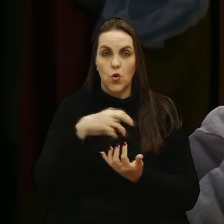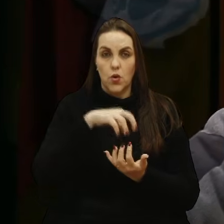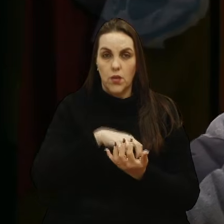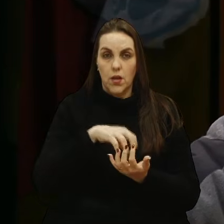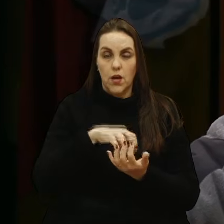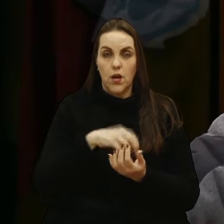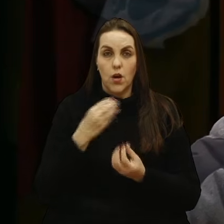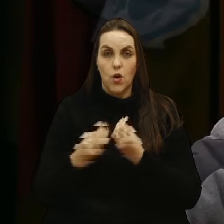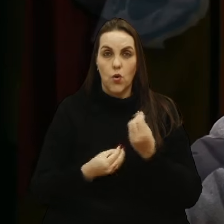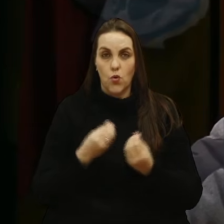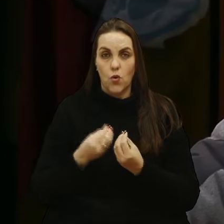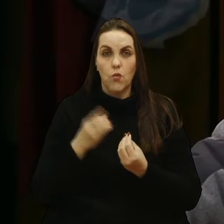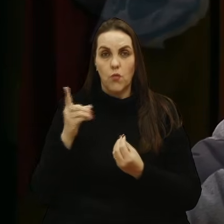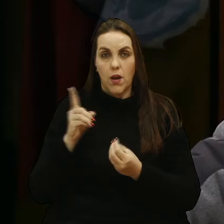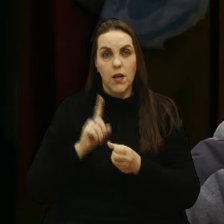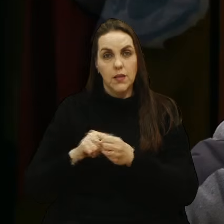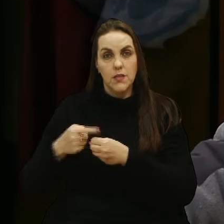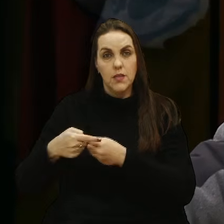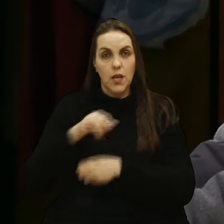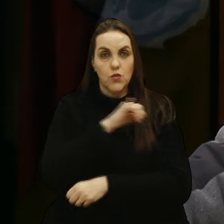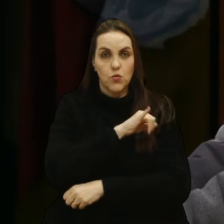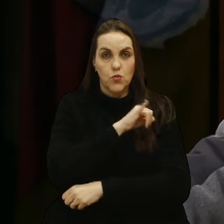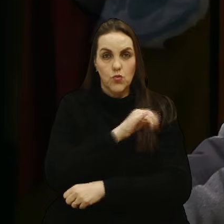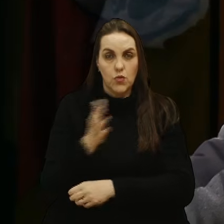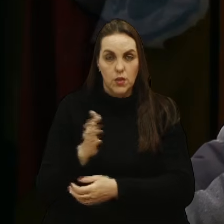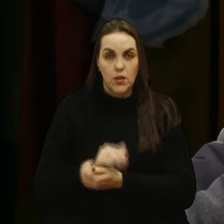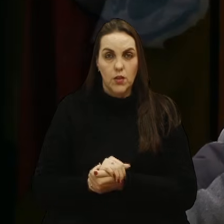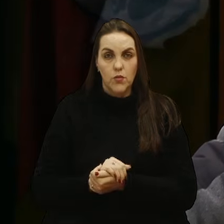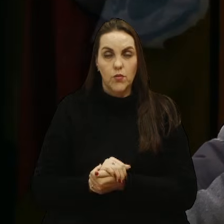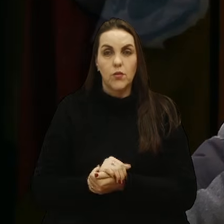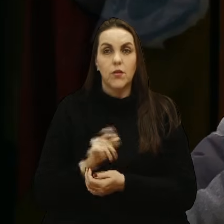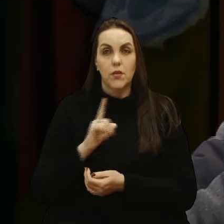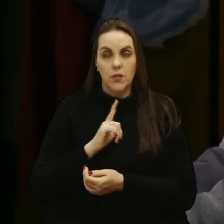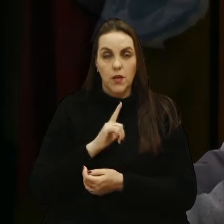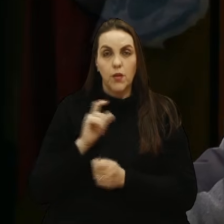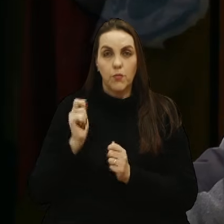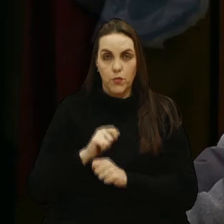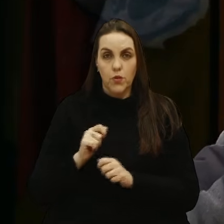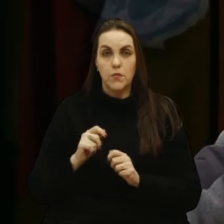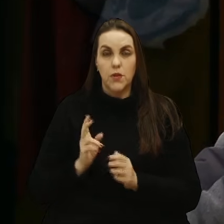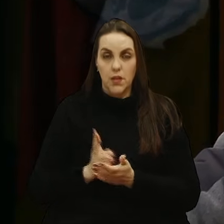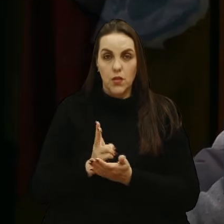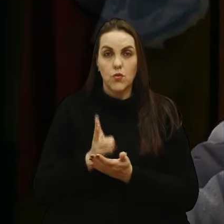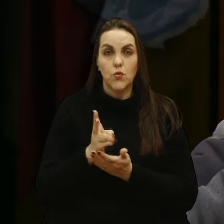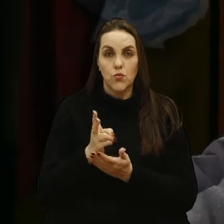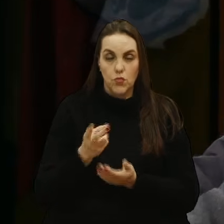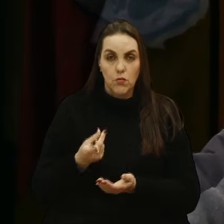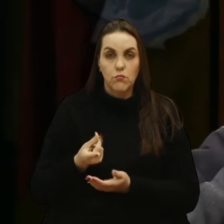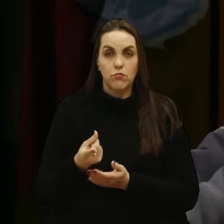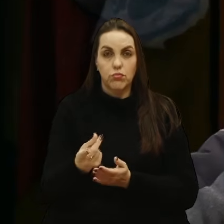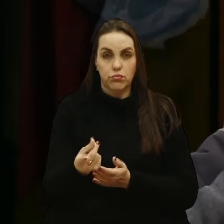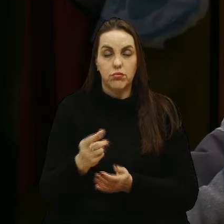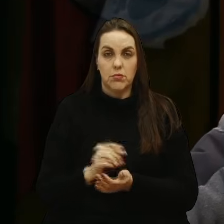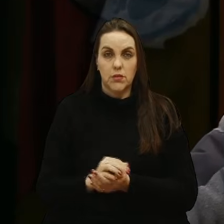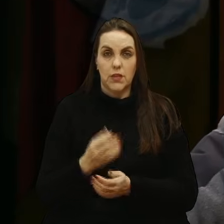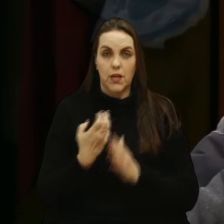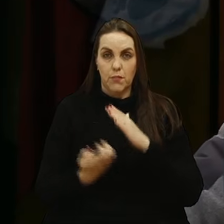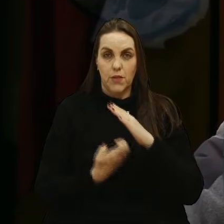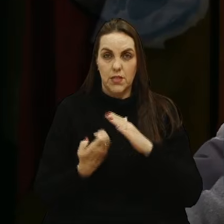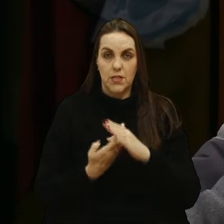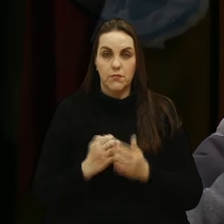estabelecidos pelo município do Rio de Janeiro, buscando a manutenção e a sustentabilidade da empresa?